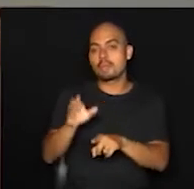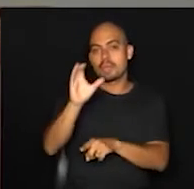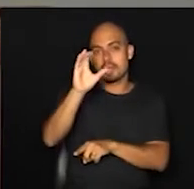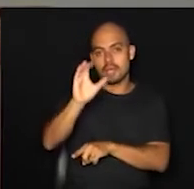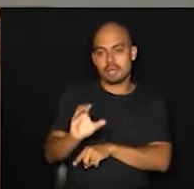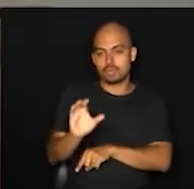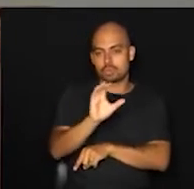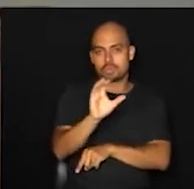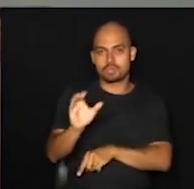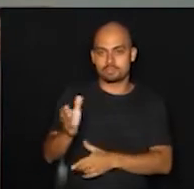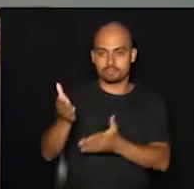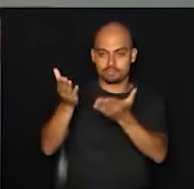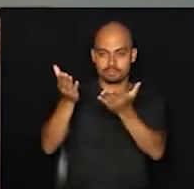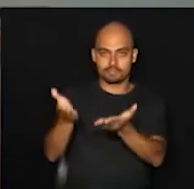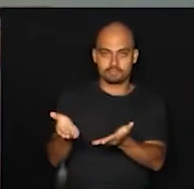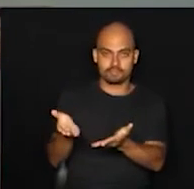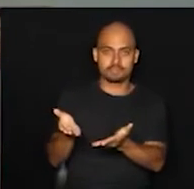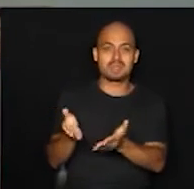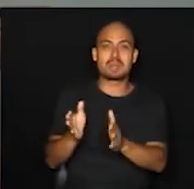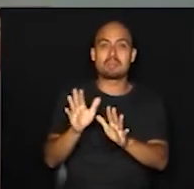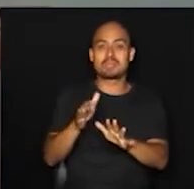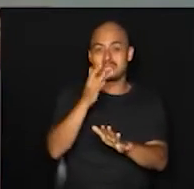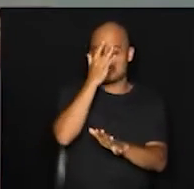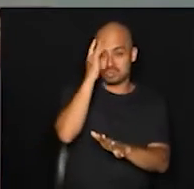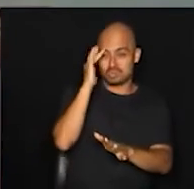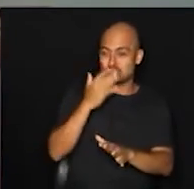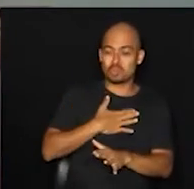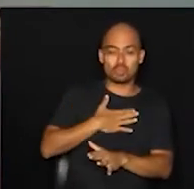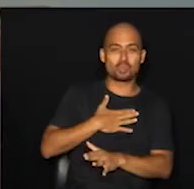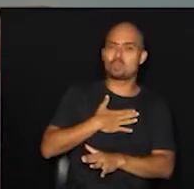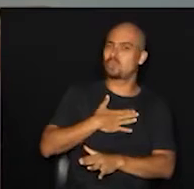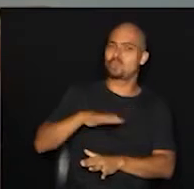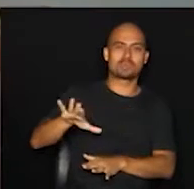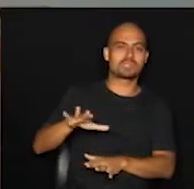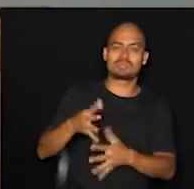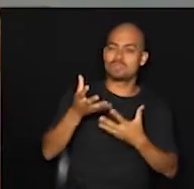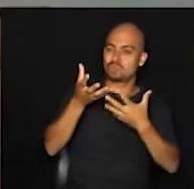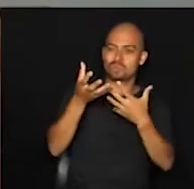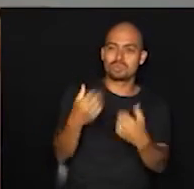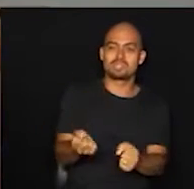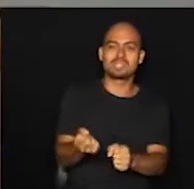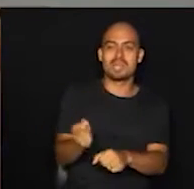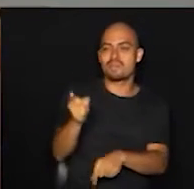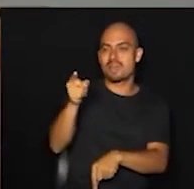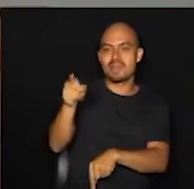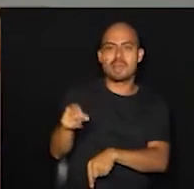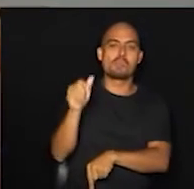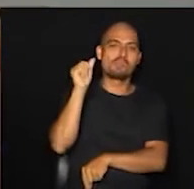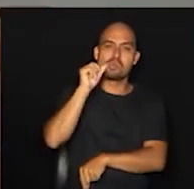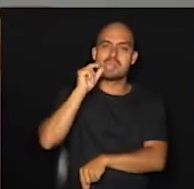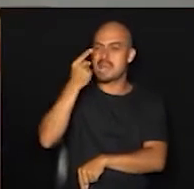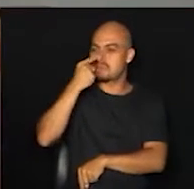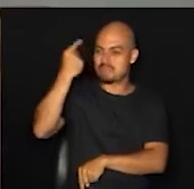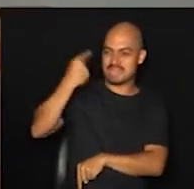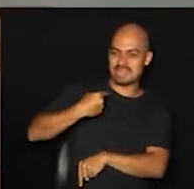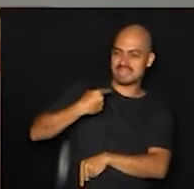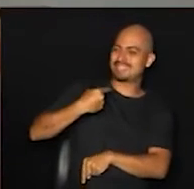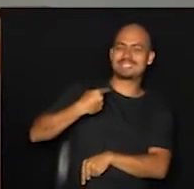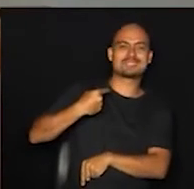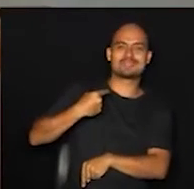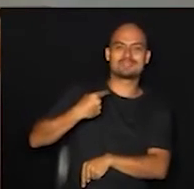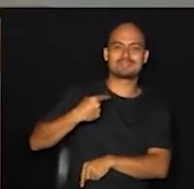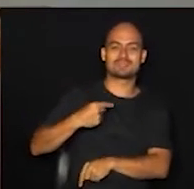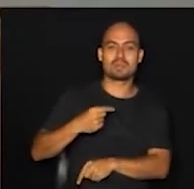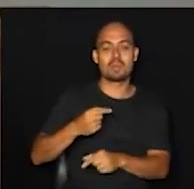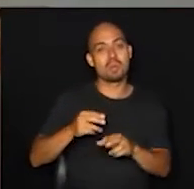coisas. Mas a coisa que mais dava repulso nas pessoas era a condição feminina dela. E, com isso, ela nunca